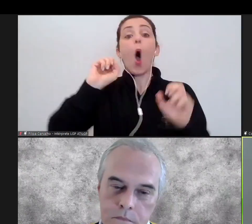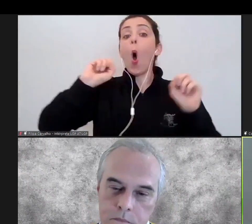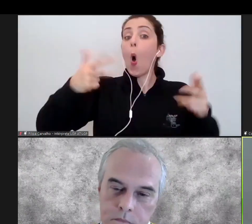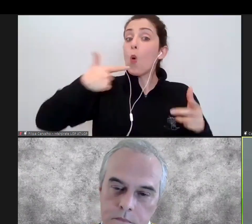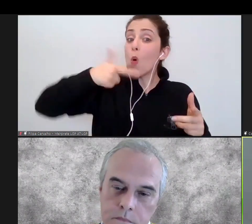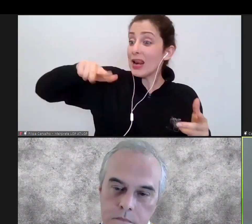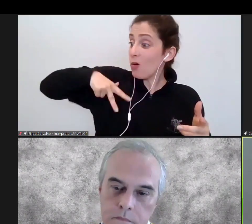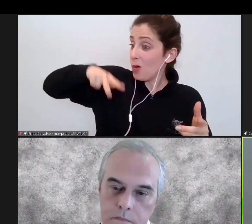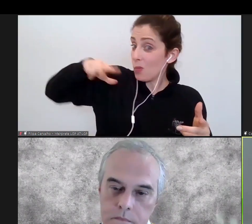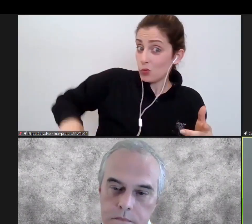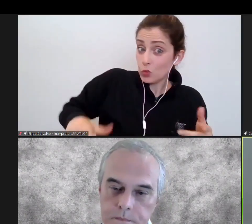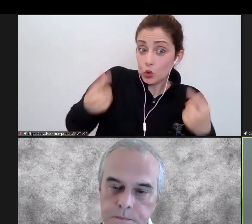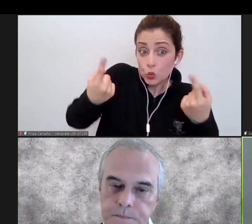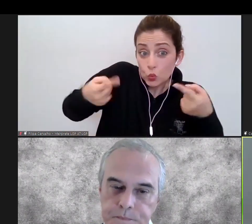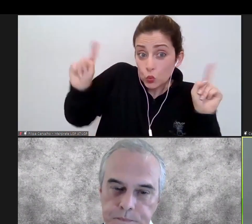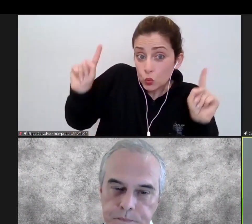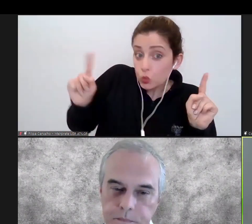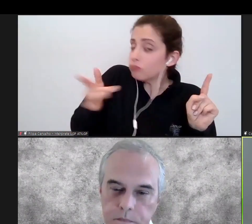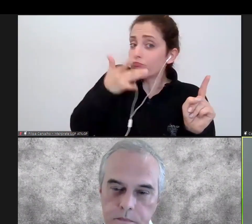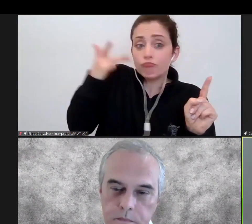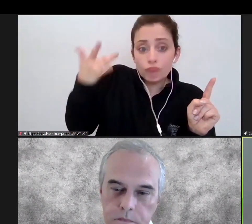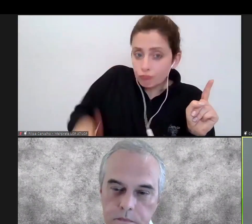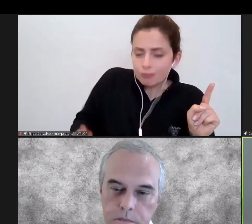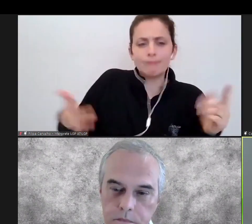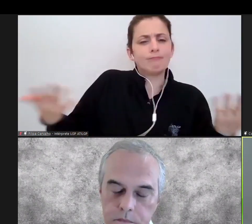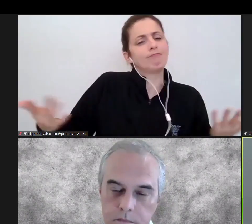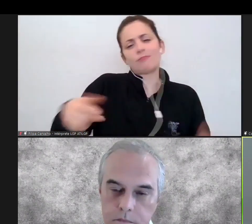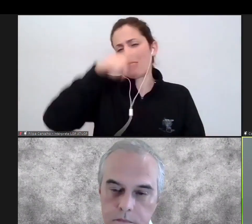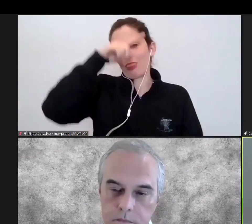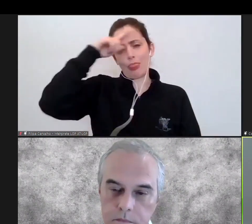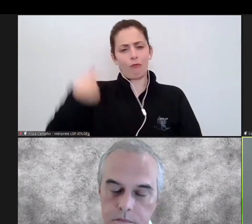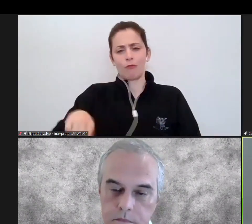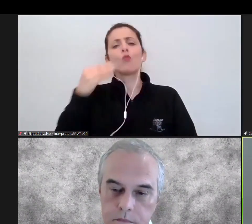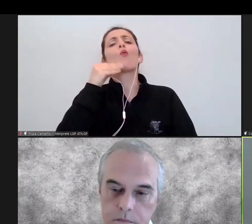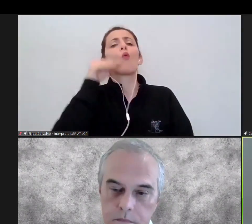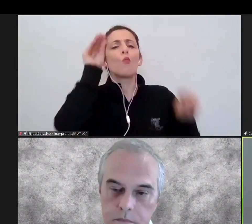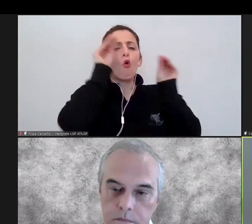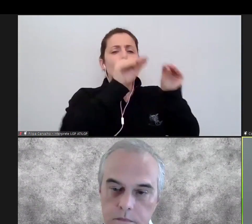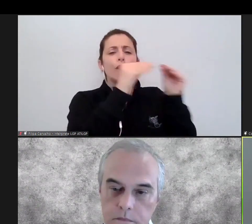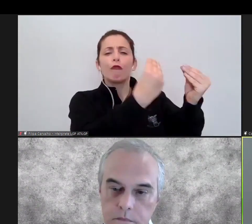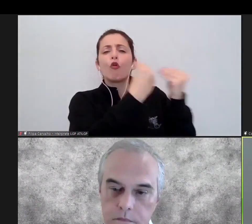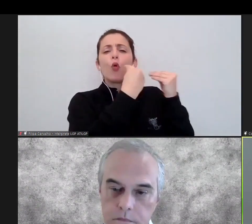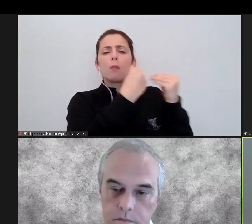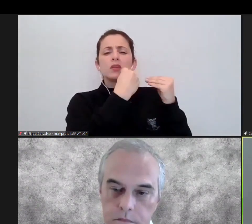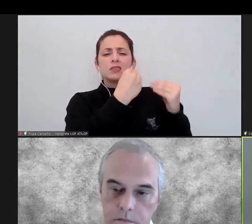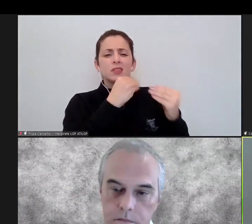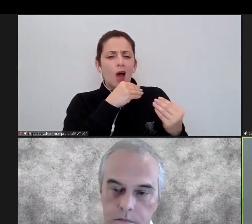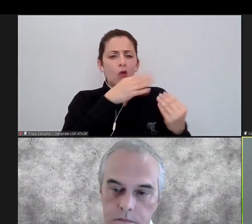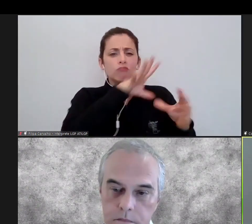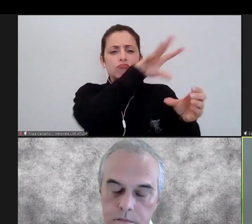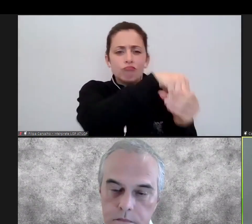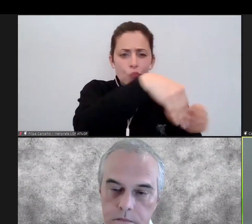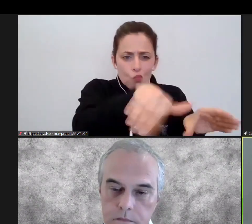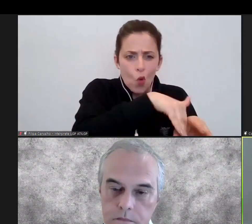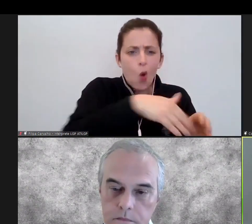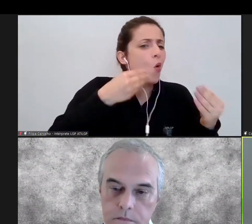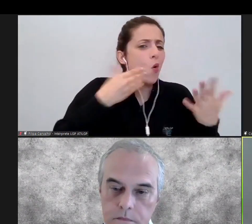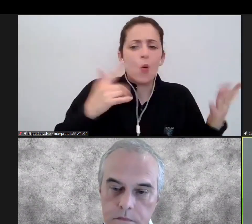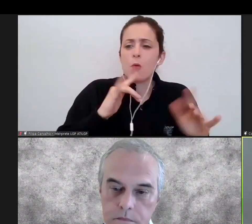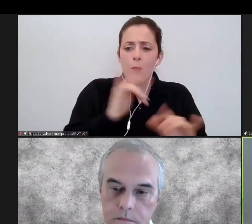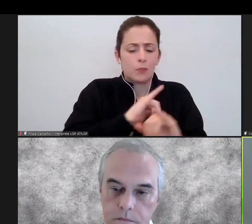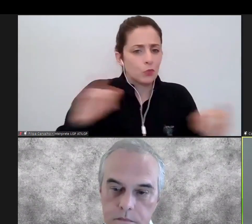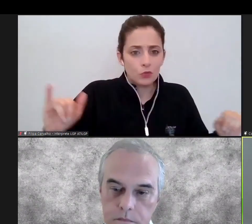muita dificuldade em integrar um curso ou uma formação profissional em Portugal, e aqui partimos muito desta